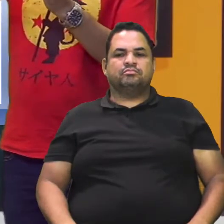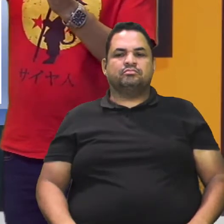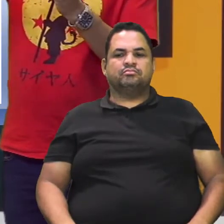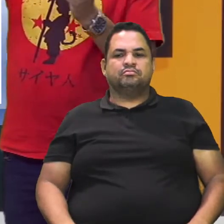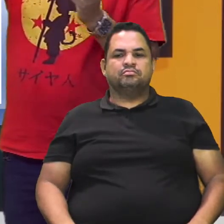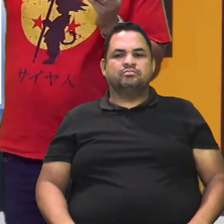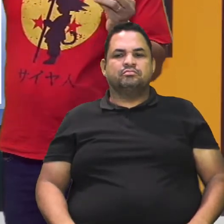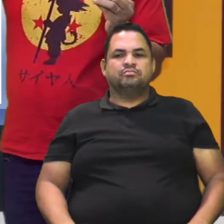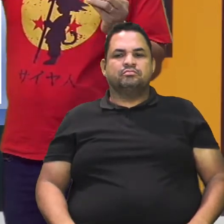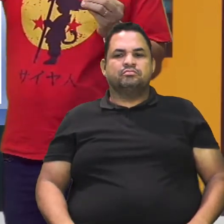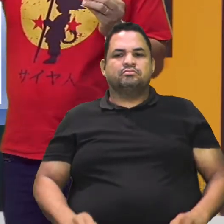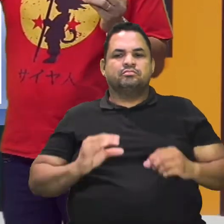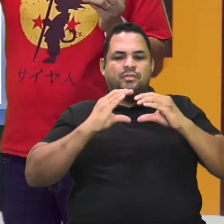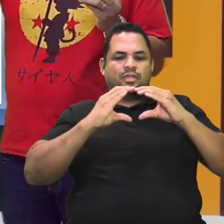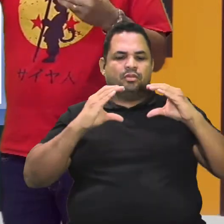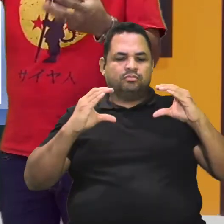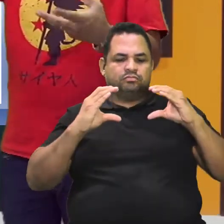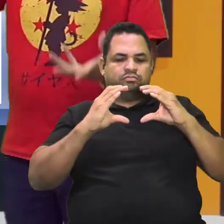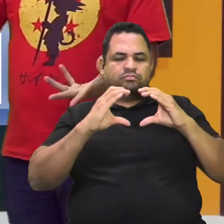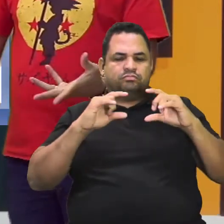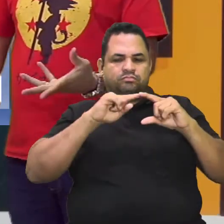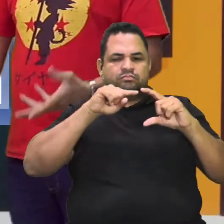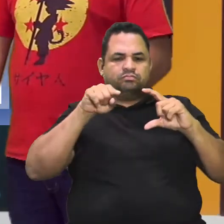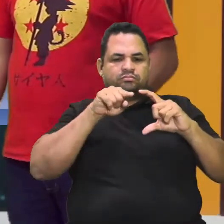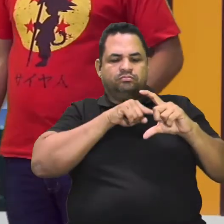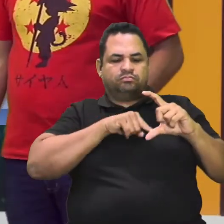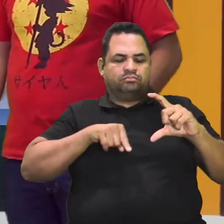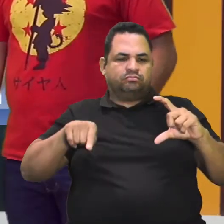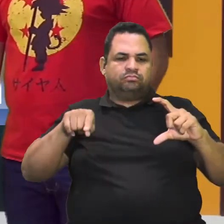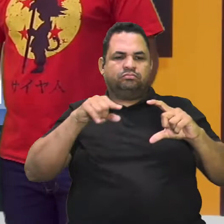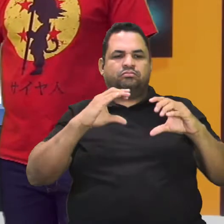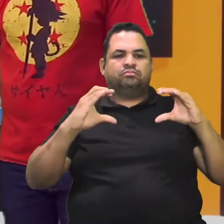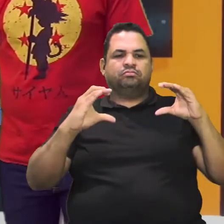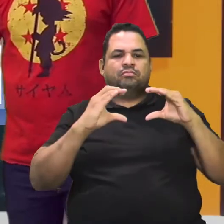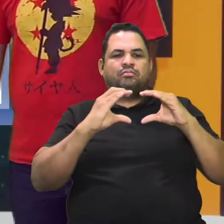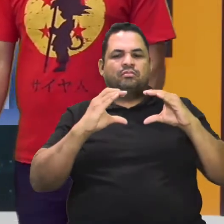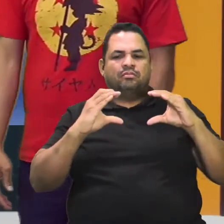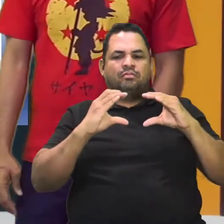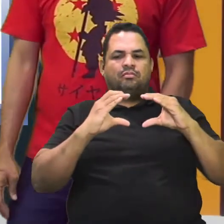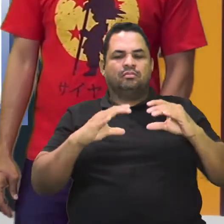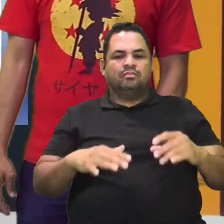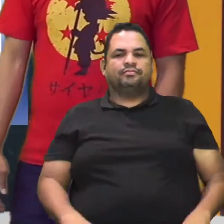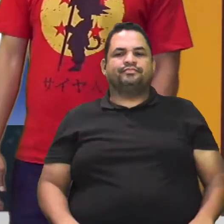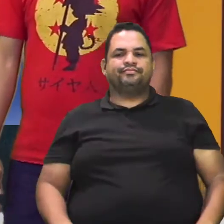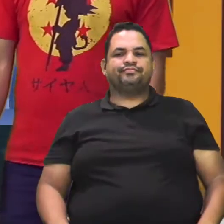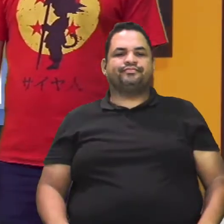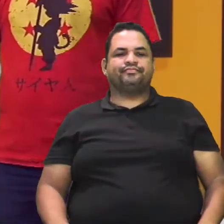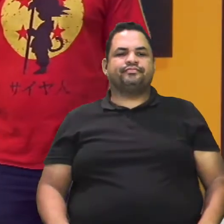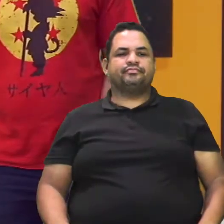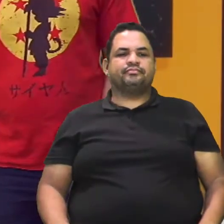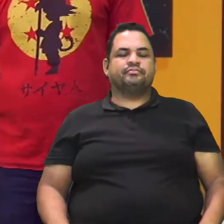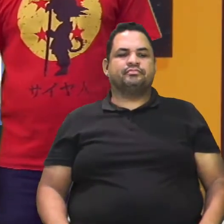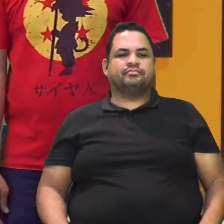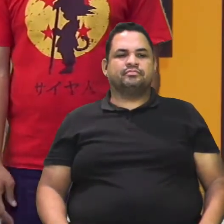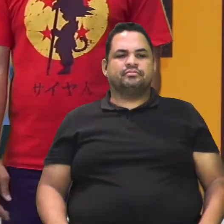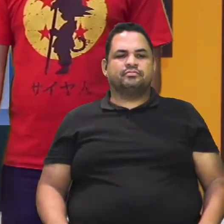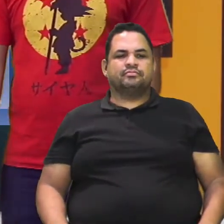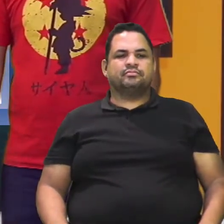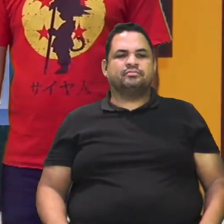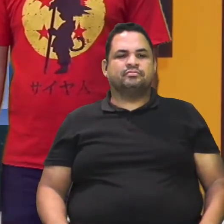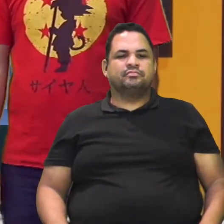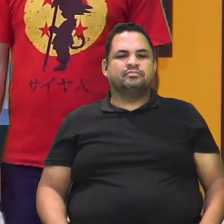aí ficou meio que oval nas pontas. Então não é circunferência. Ah, não. Então é bem oval mesmo, né? O nome já diz meio oval,